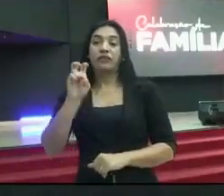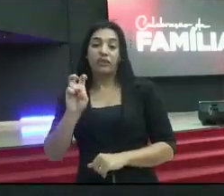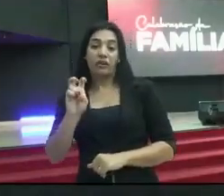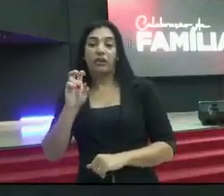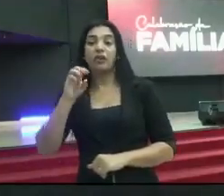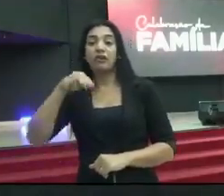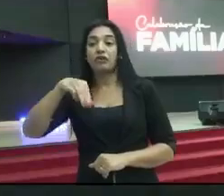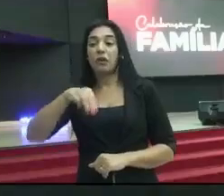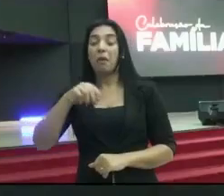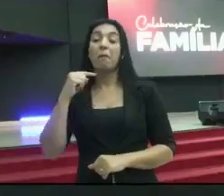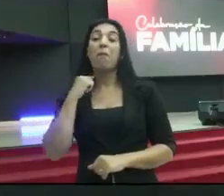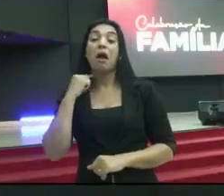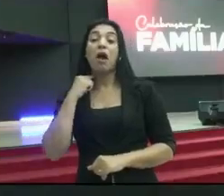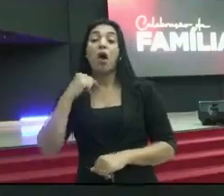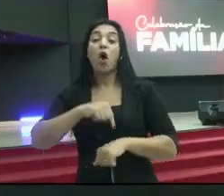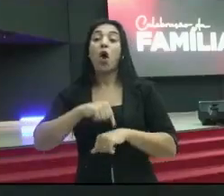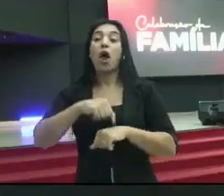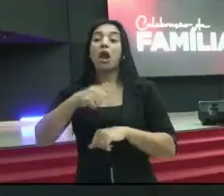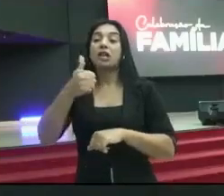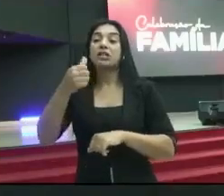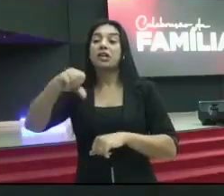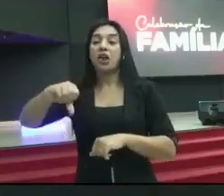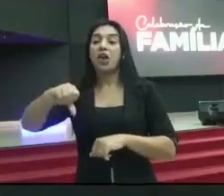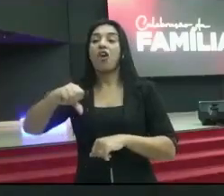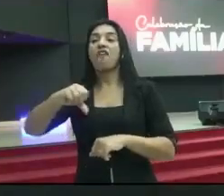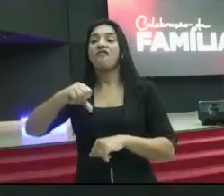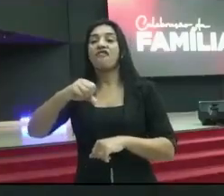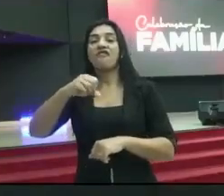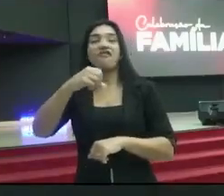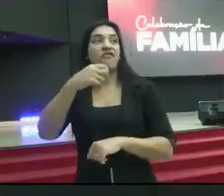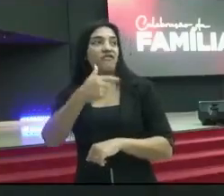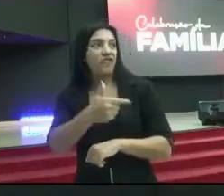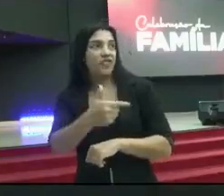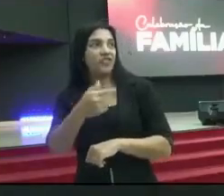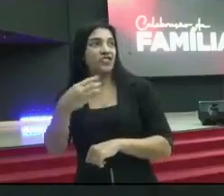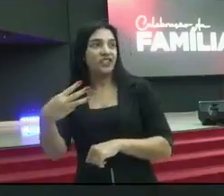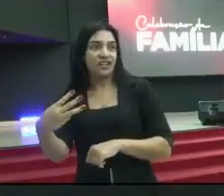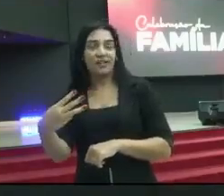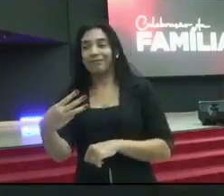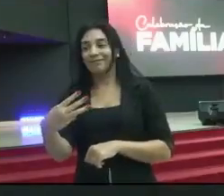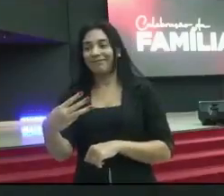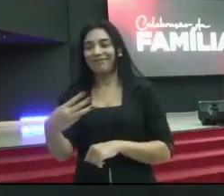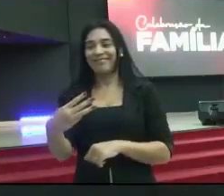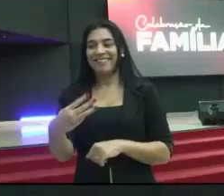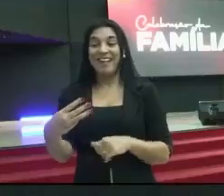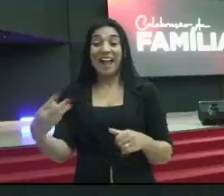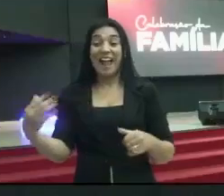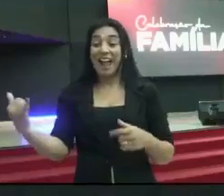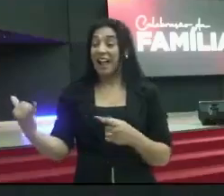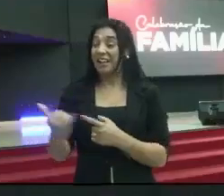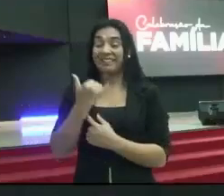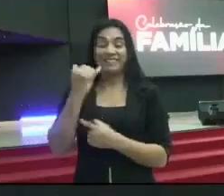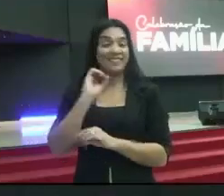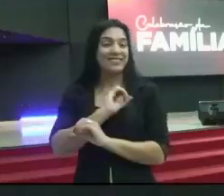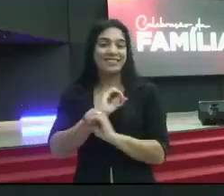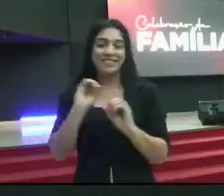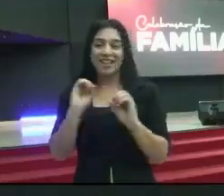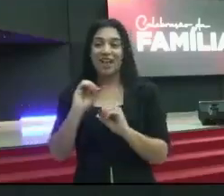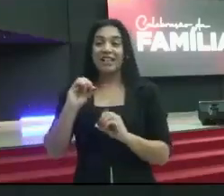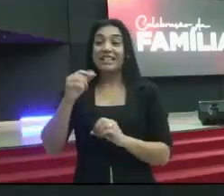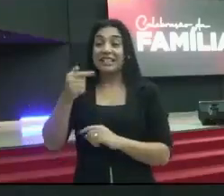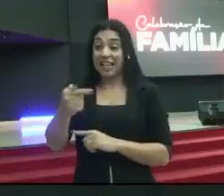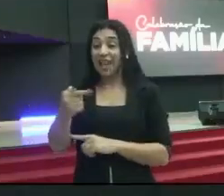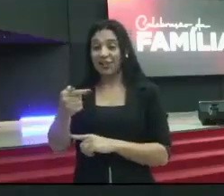maio, às 19 horas 23 minutos e 43 segundos. Não é por acaso, não.